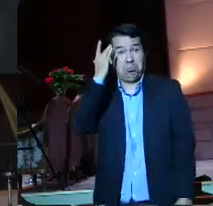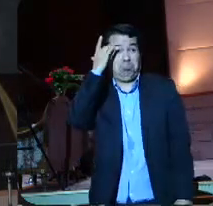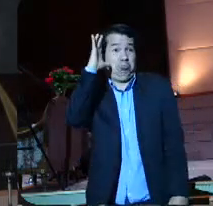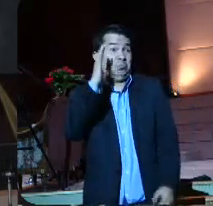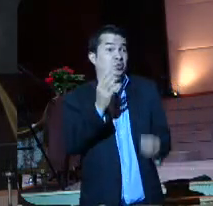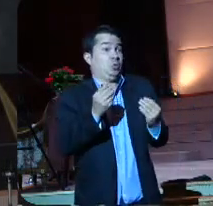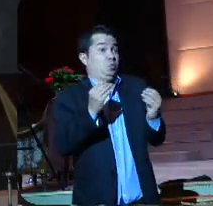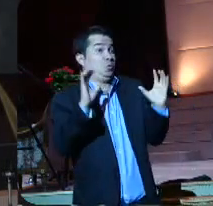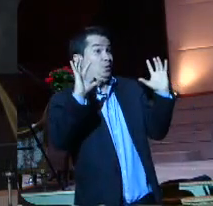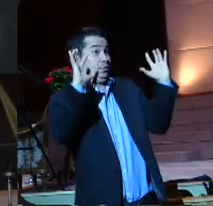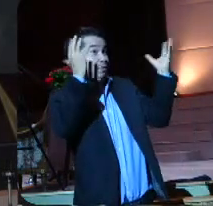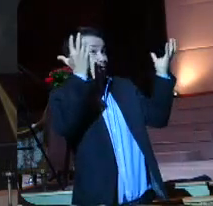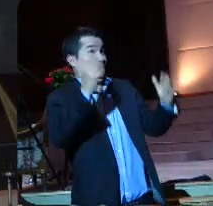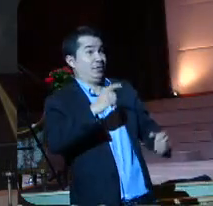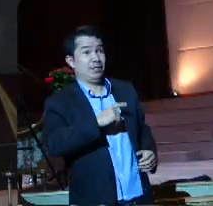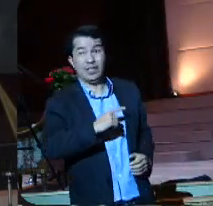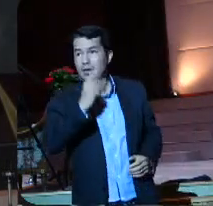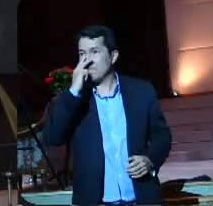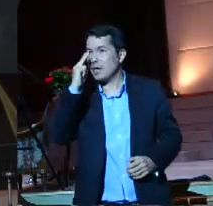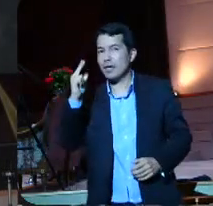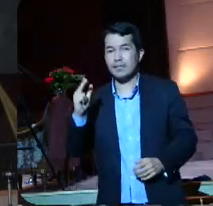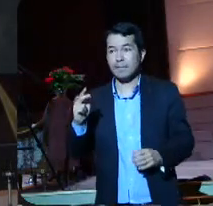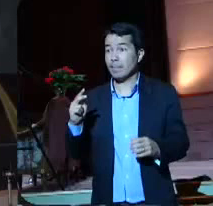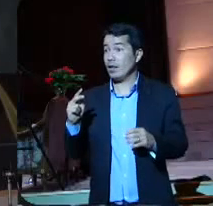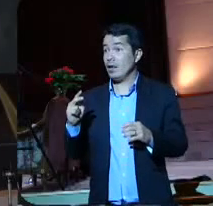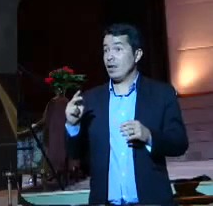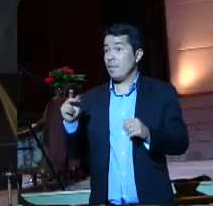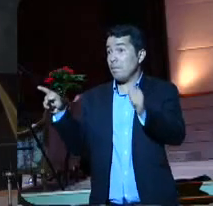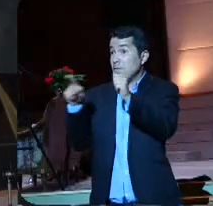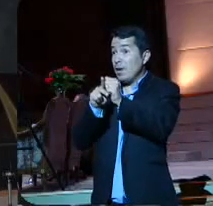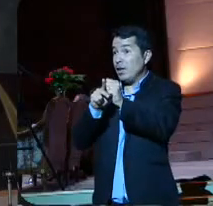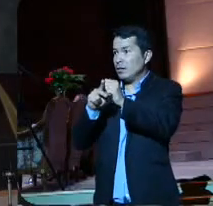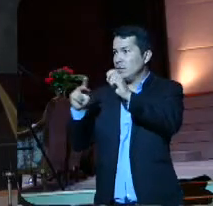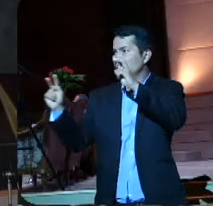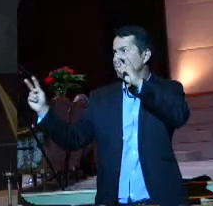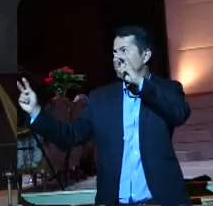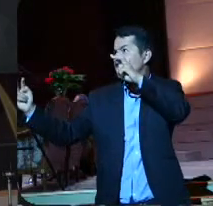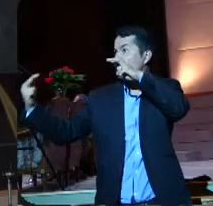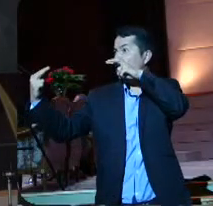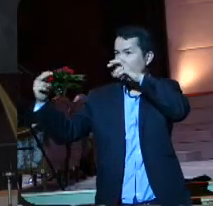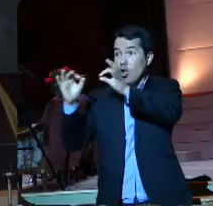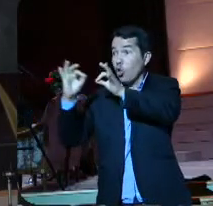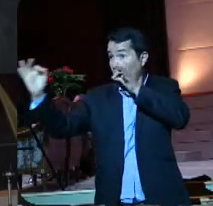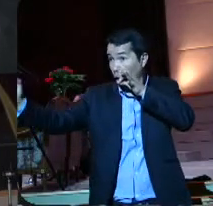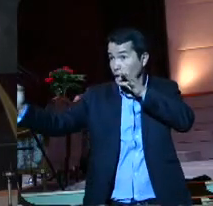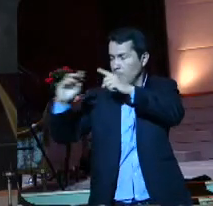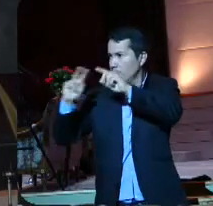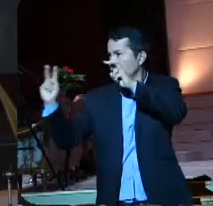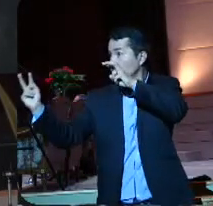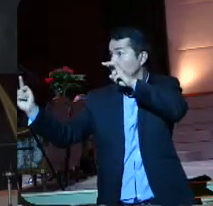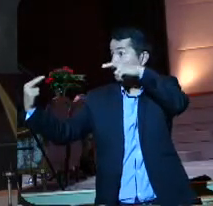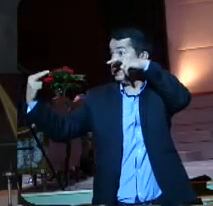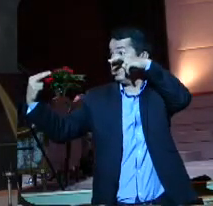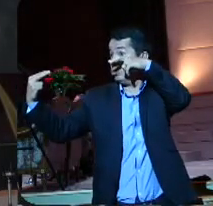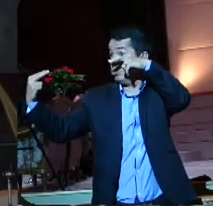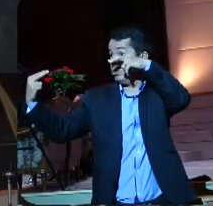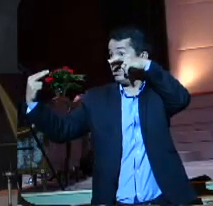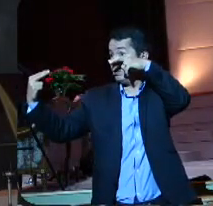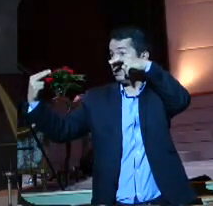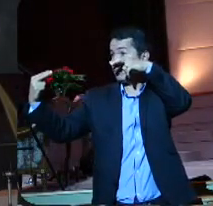explicar, o olhar de Pedro se encontra com o olhar de Jesus.